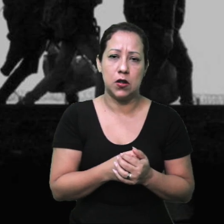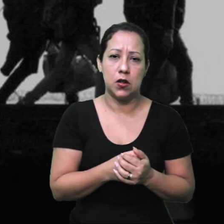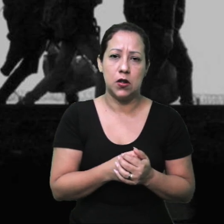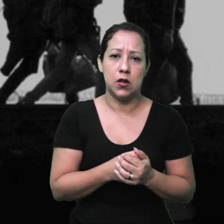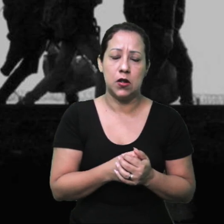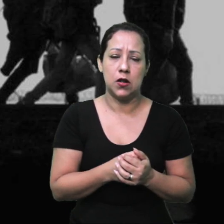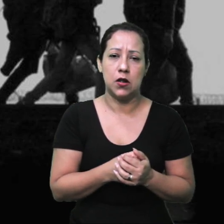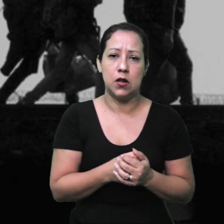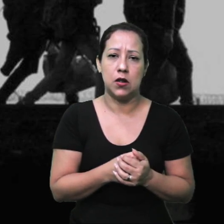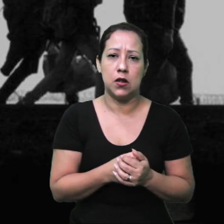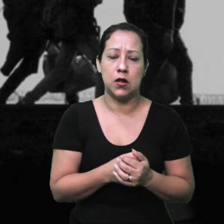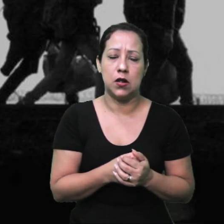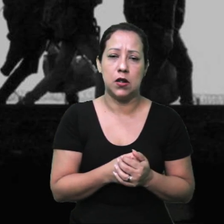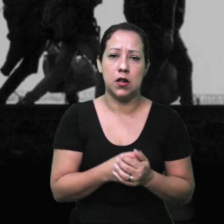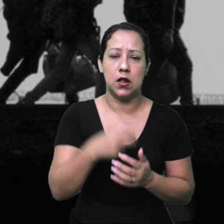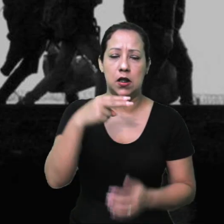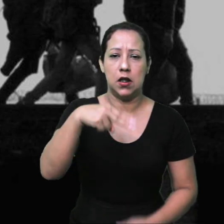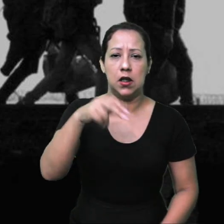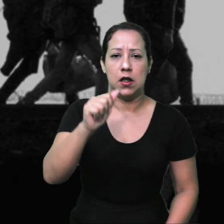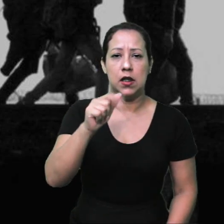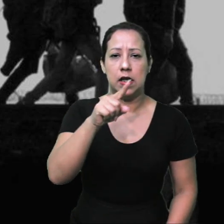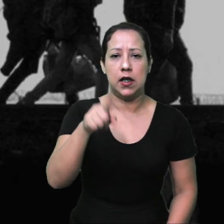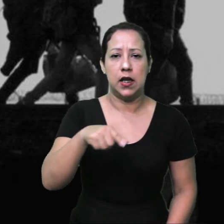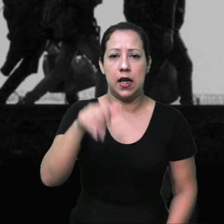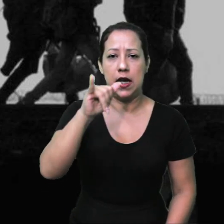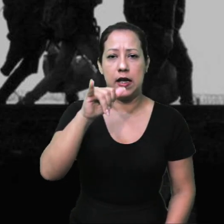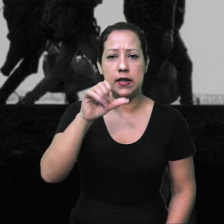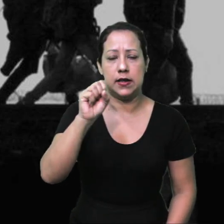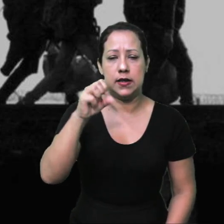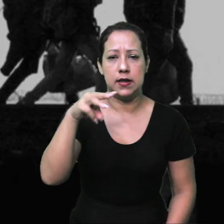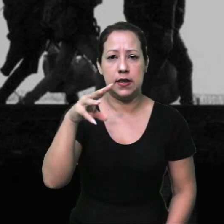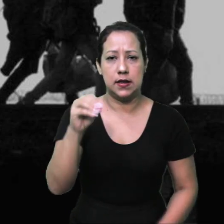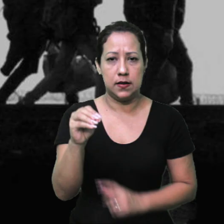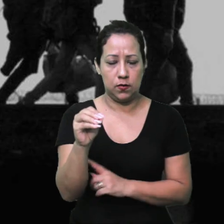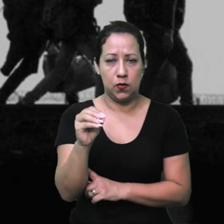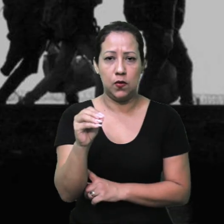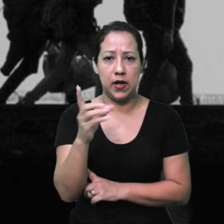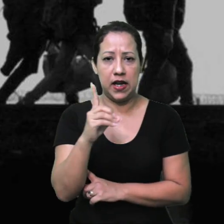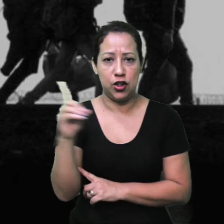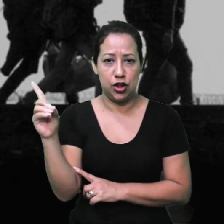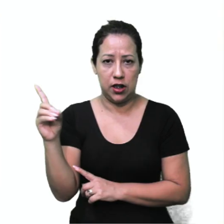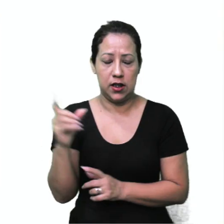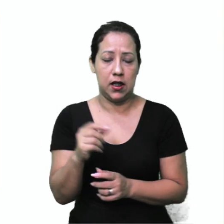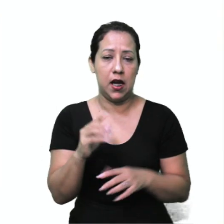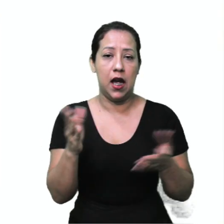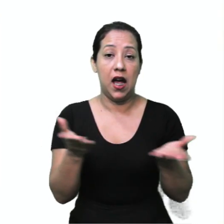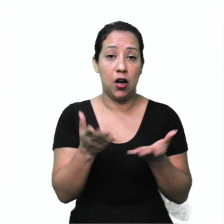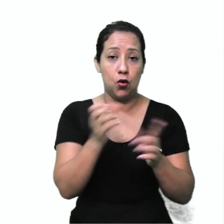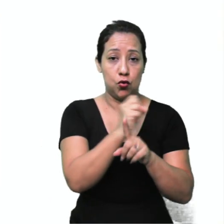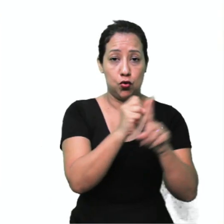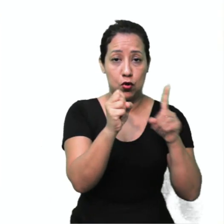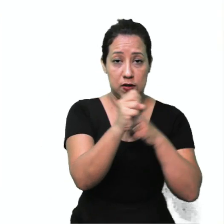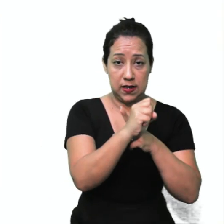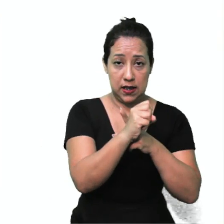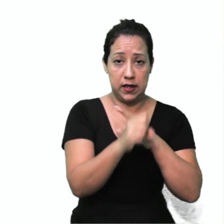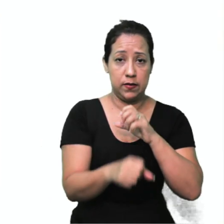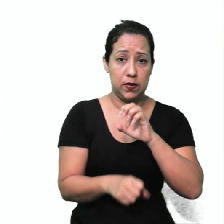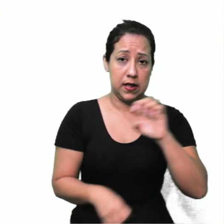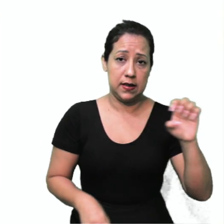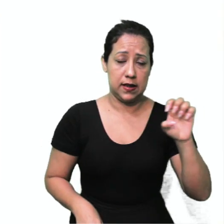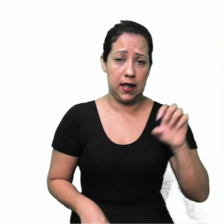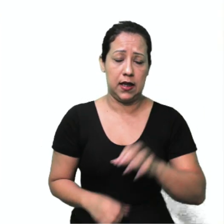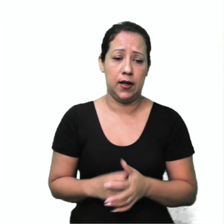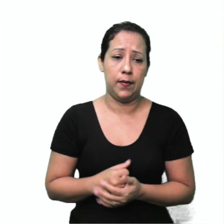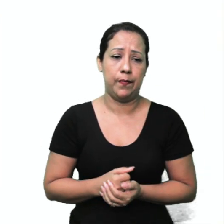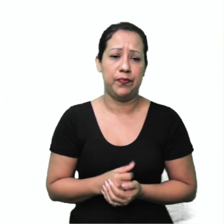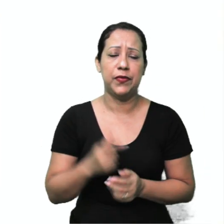era extrema-direita. Agora o socialismo era extrema-esquerda, tá? E o que é